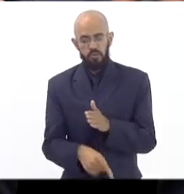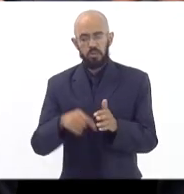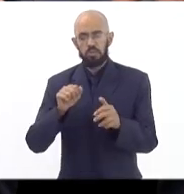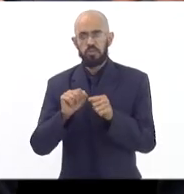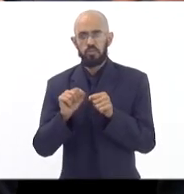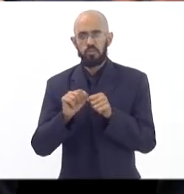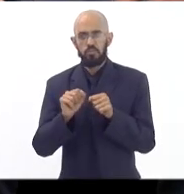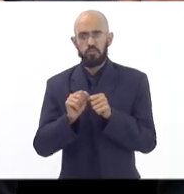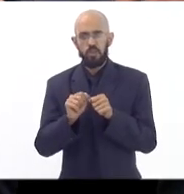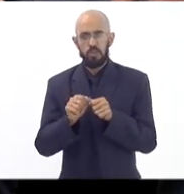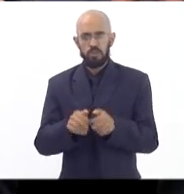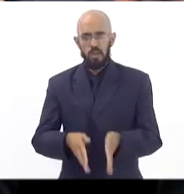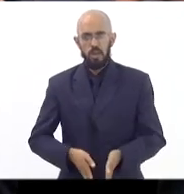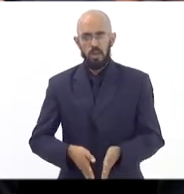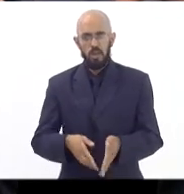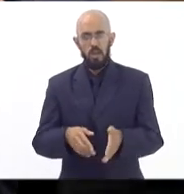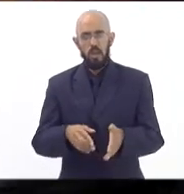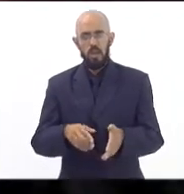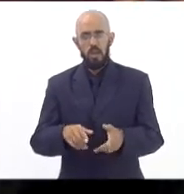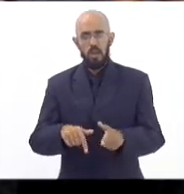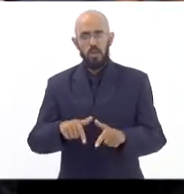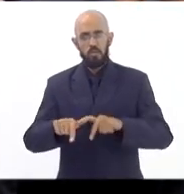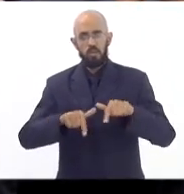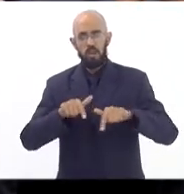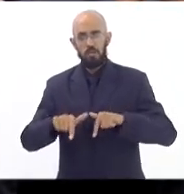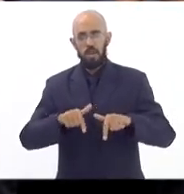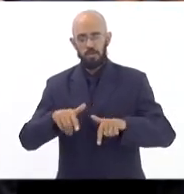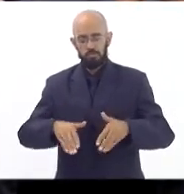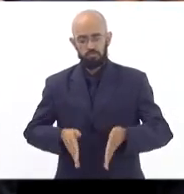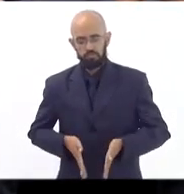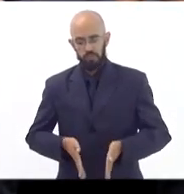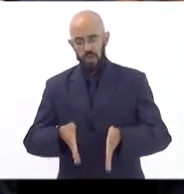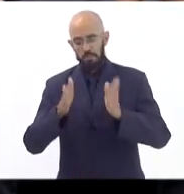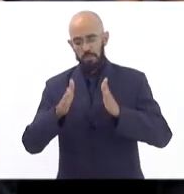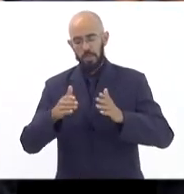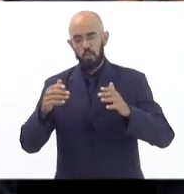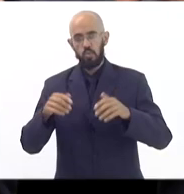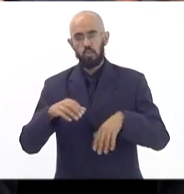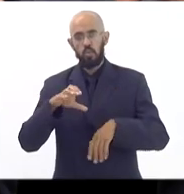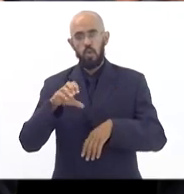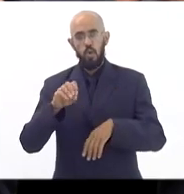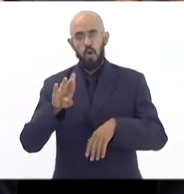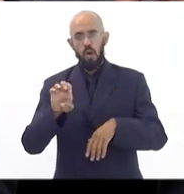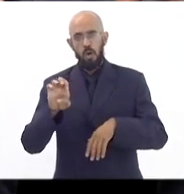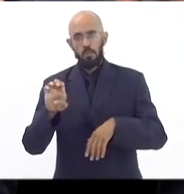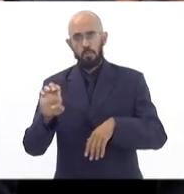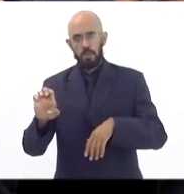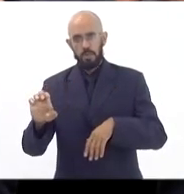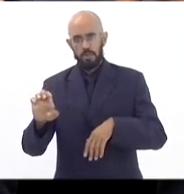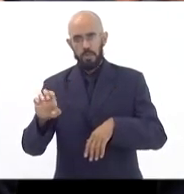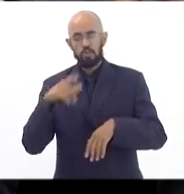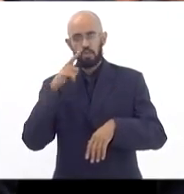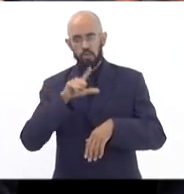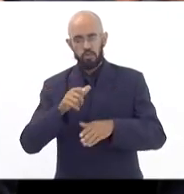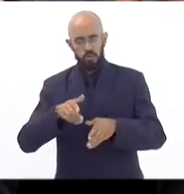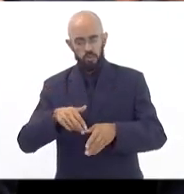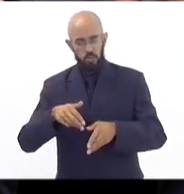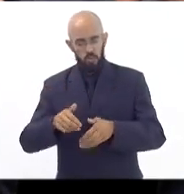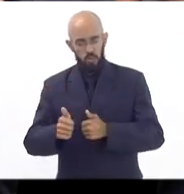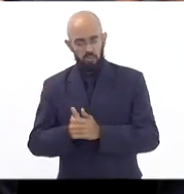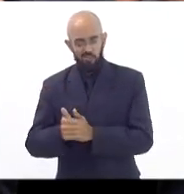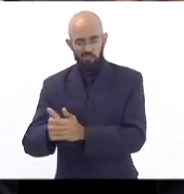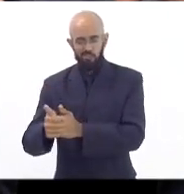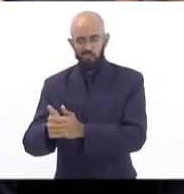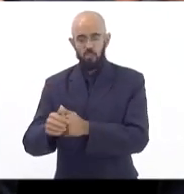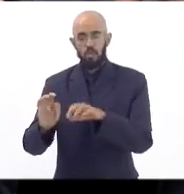realizou a operação caminho do cobre como tava ali na apresentação é que a gente conseguiu seguir todo esse